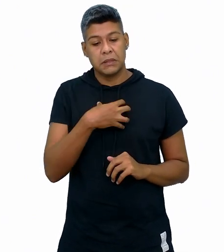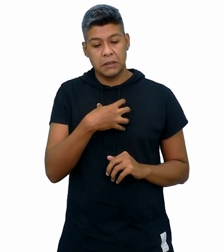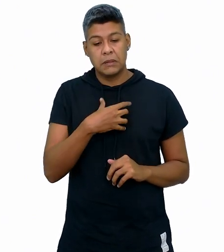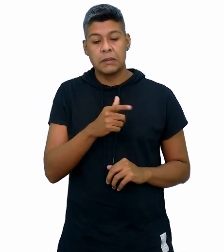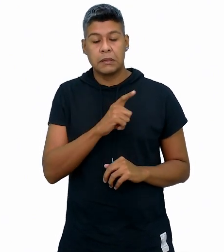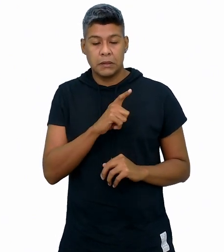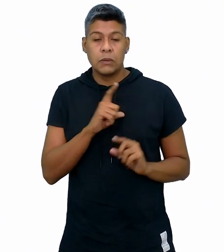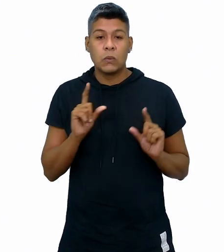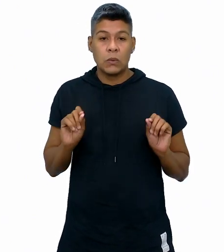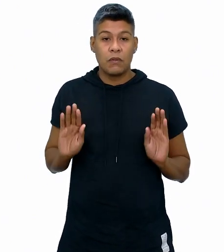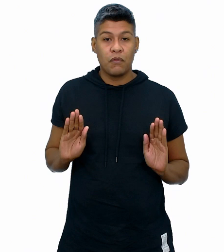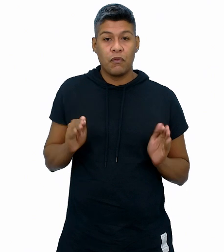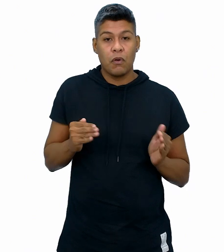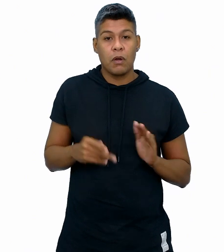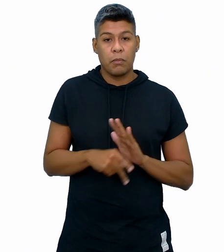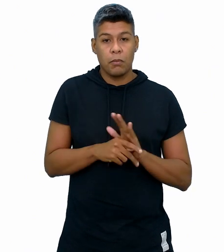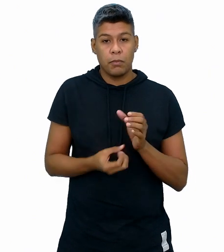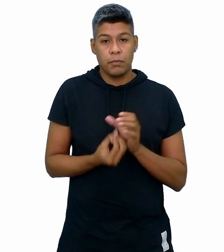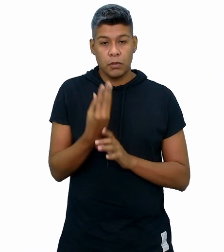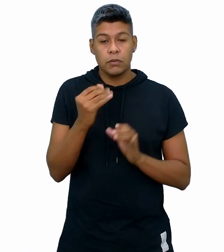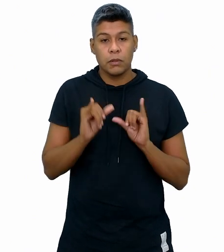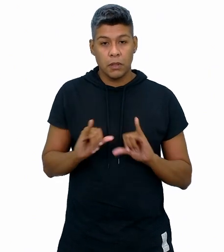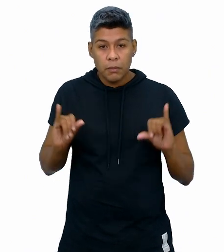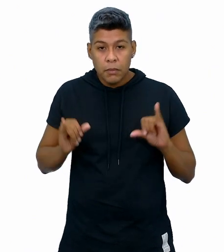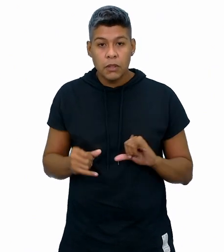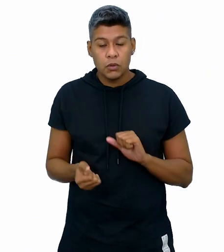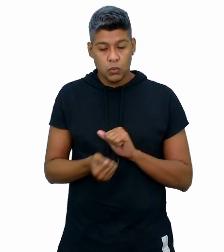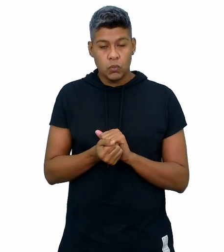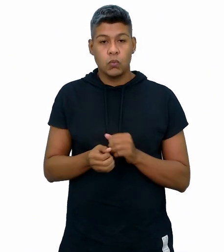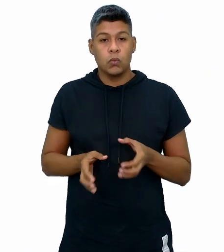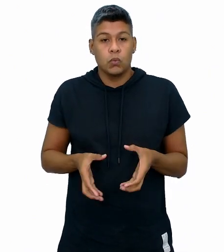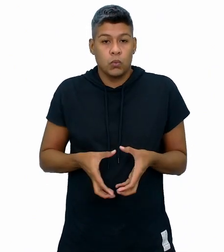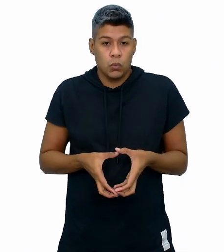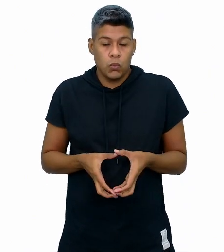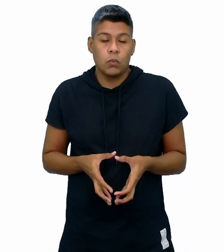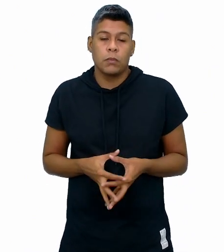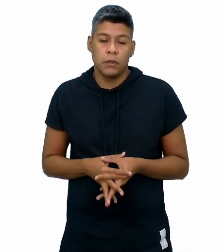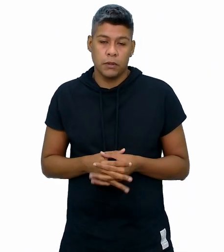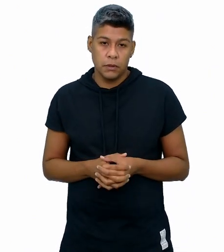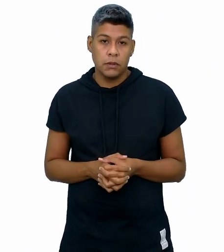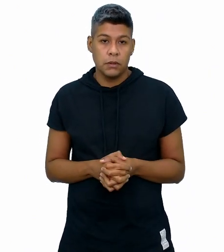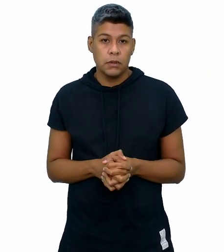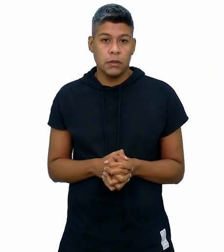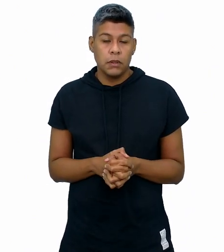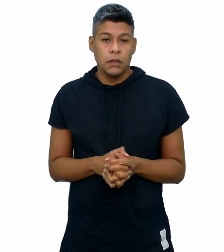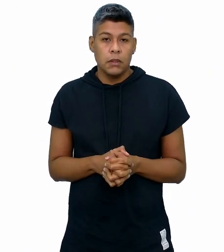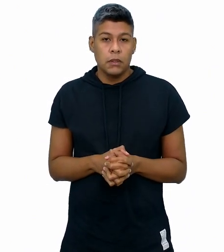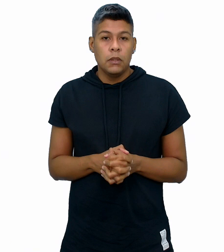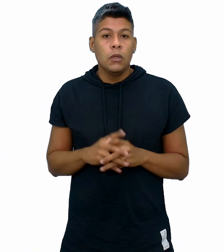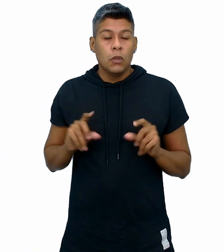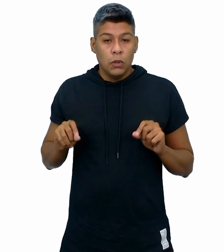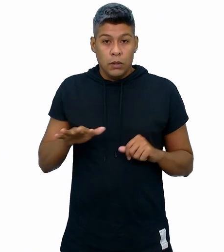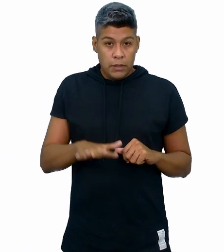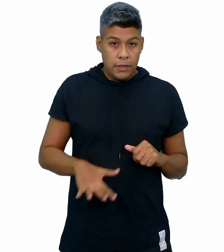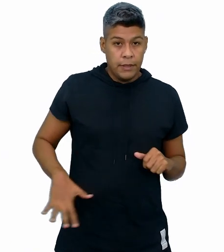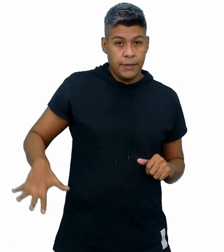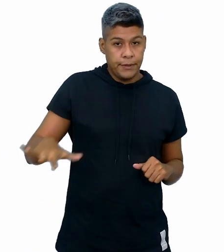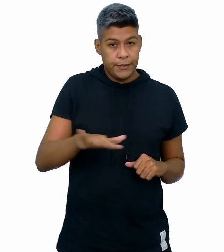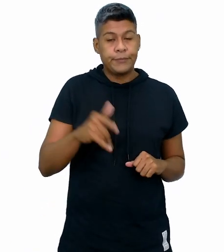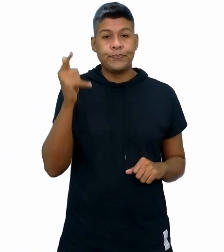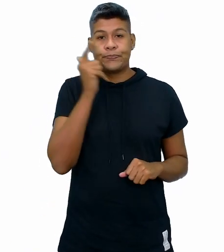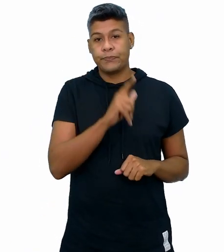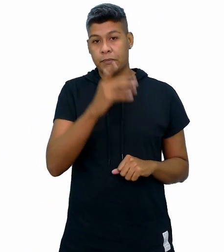sentido enfocar aí a produção da campanha com a turma, né, com relação ao público, né, a atingir